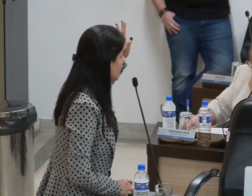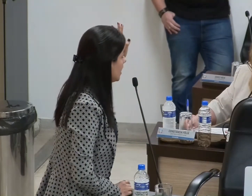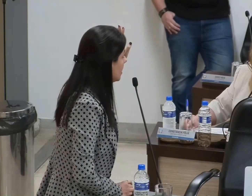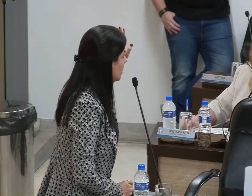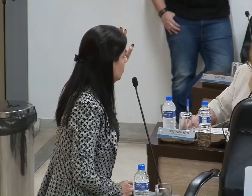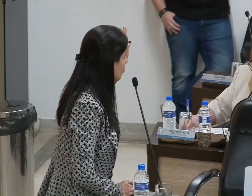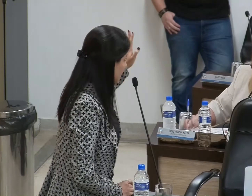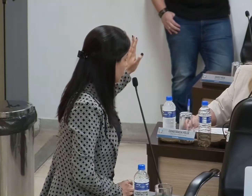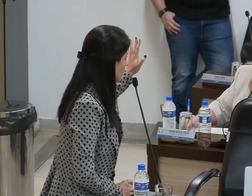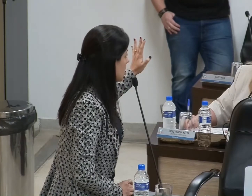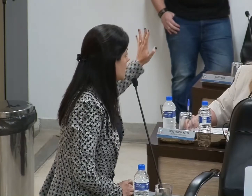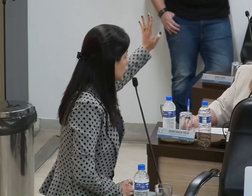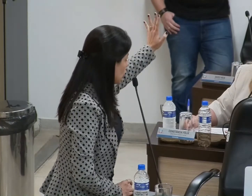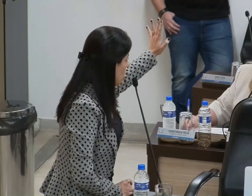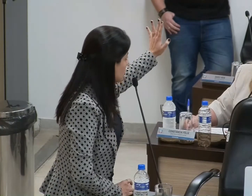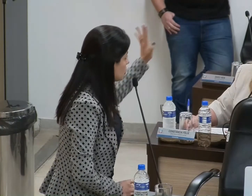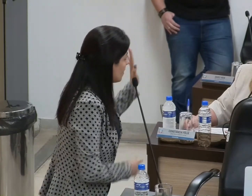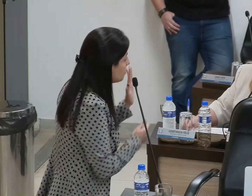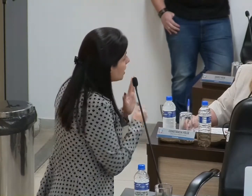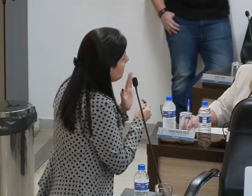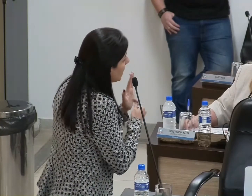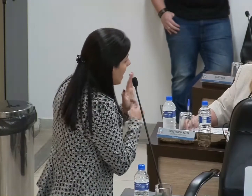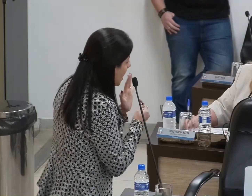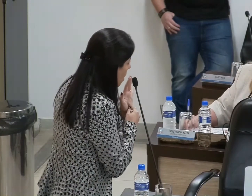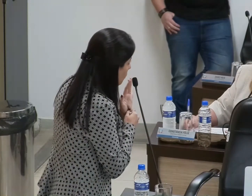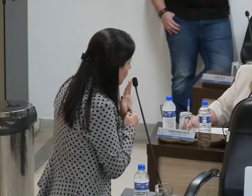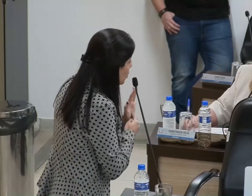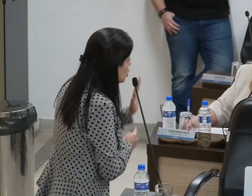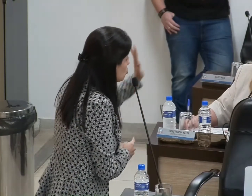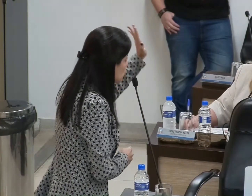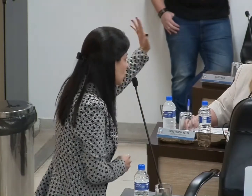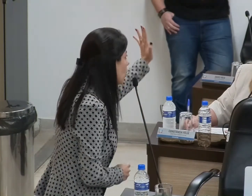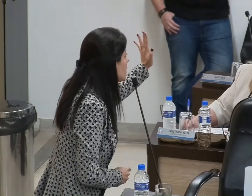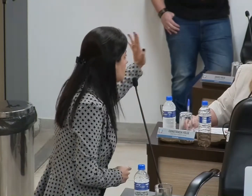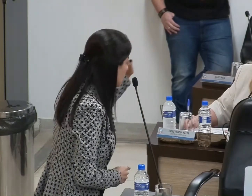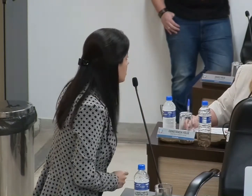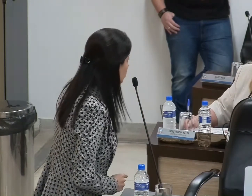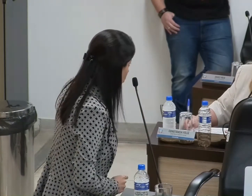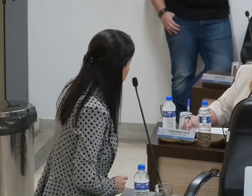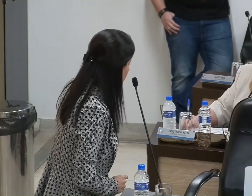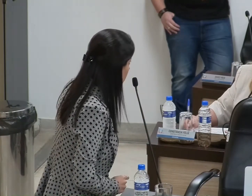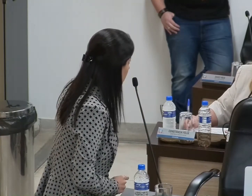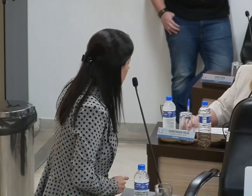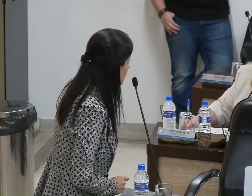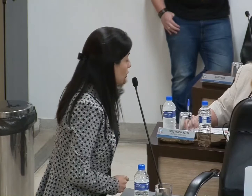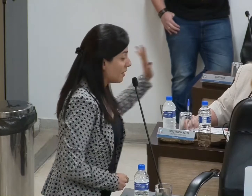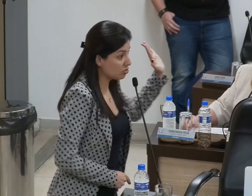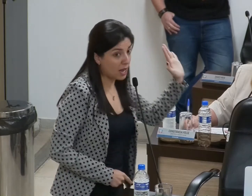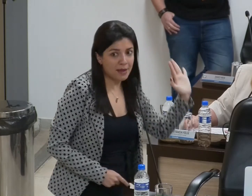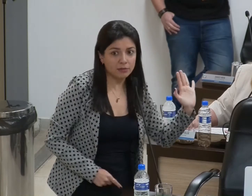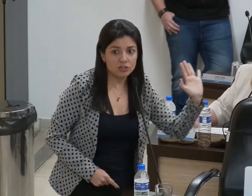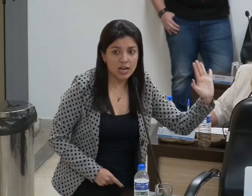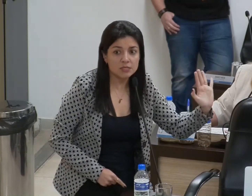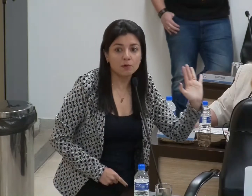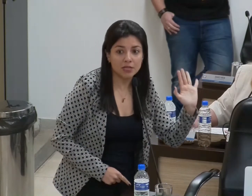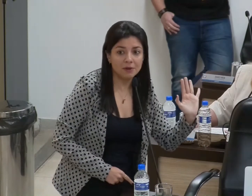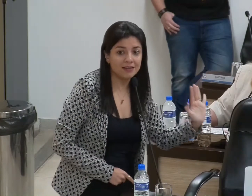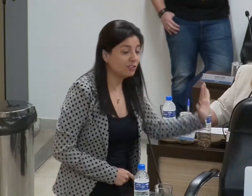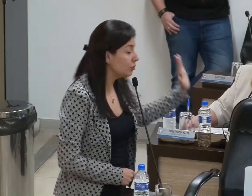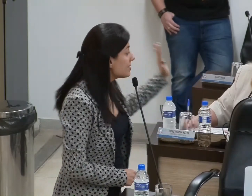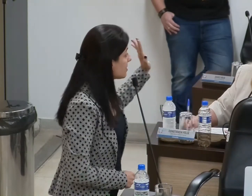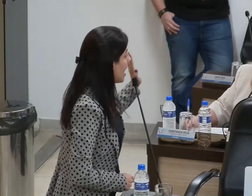falar olha aqui governador nós tivemos que pagar algo que o senhor se ausentou que o medicamento era de